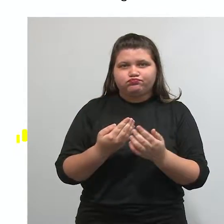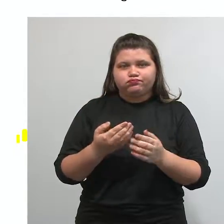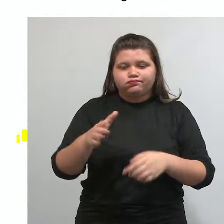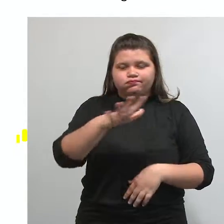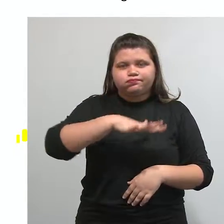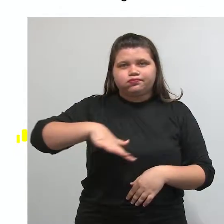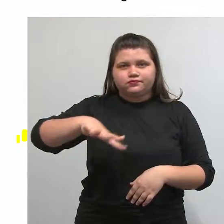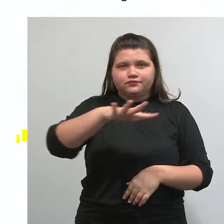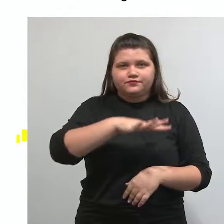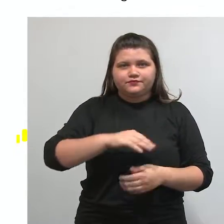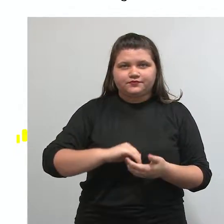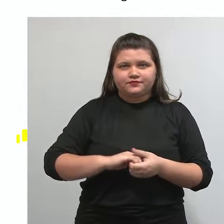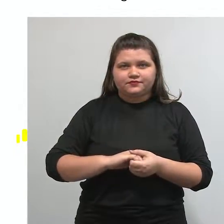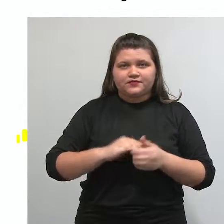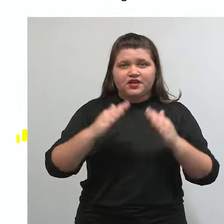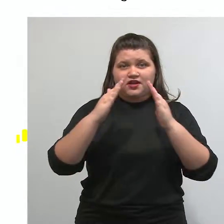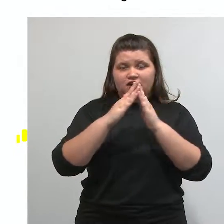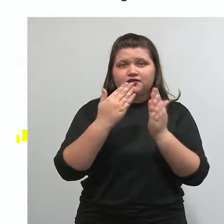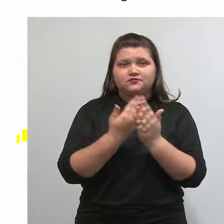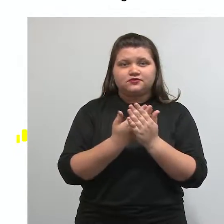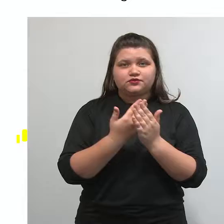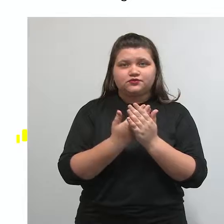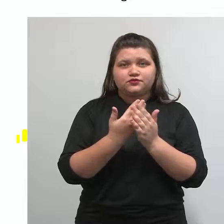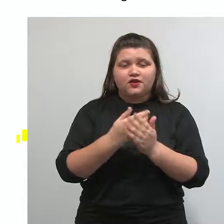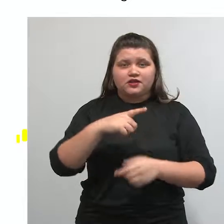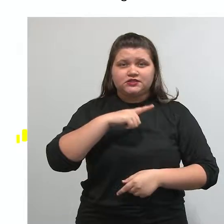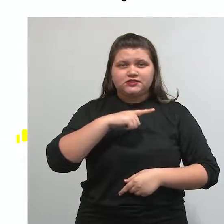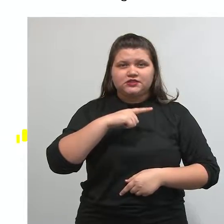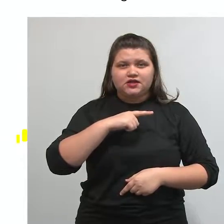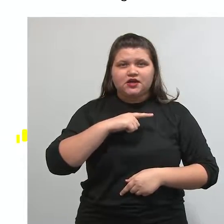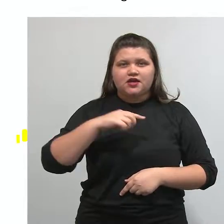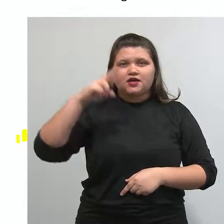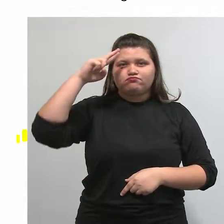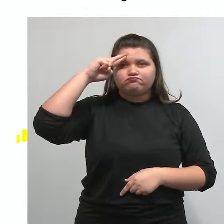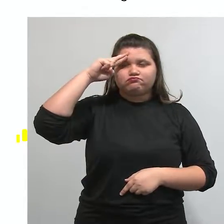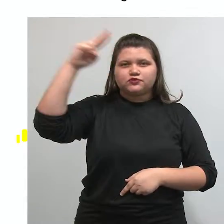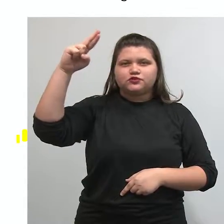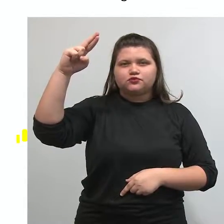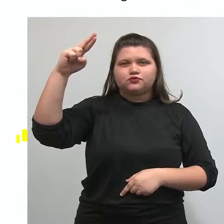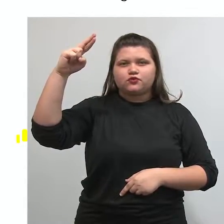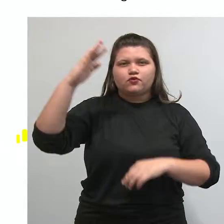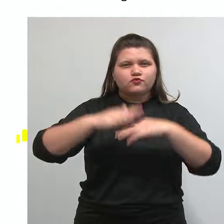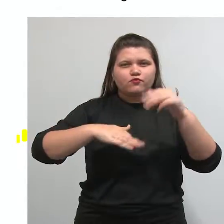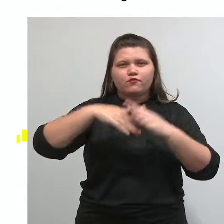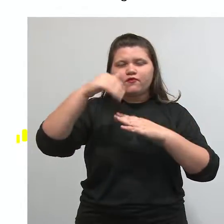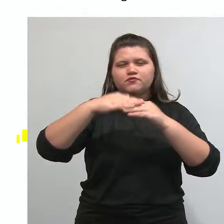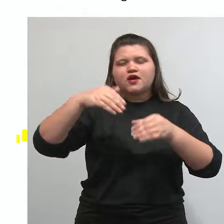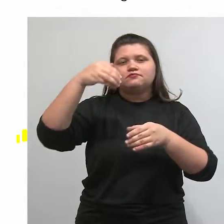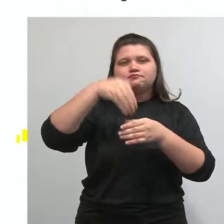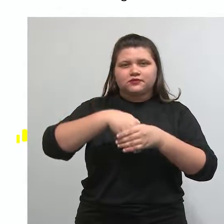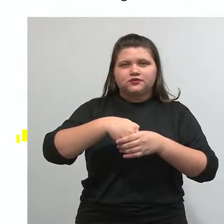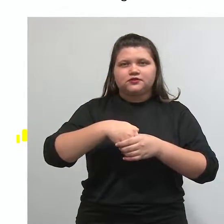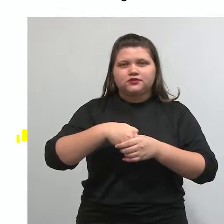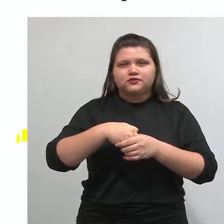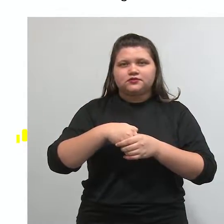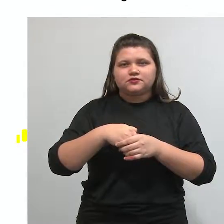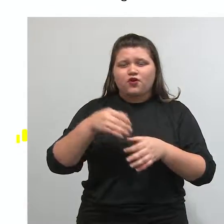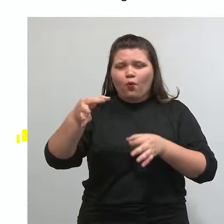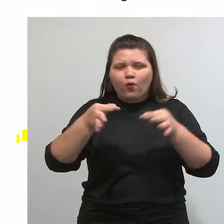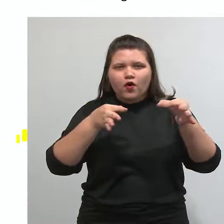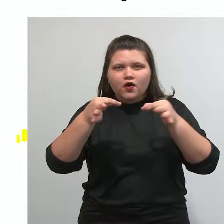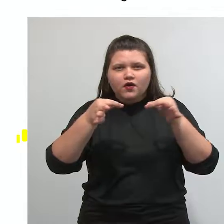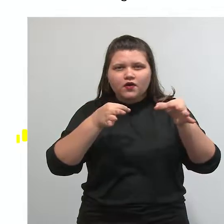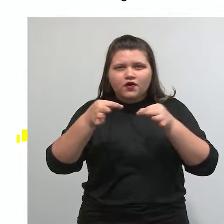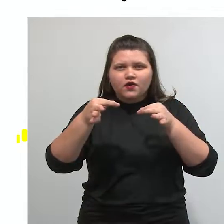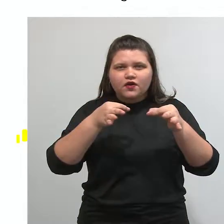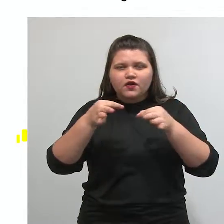ali em escolas também, nós temos os diretores, a equipe gestora, então é importante deixar isso bem organizado e